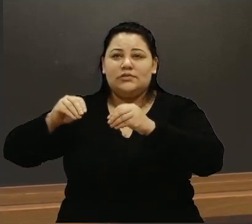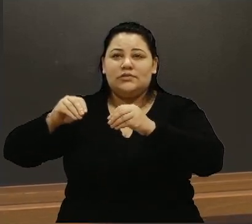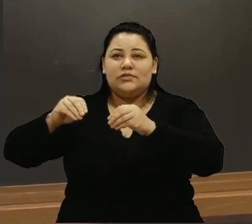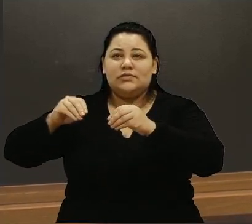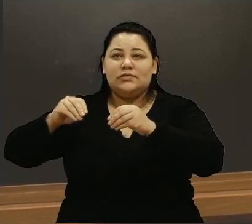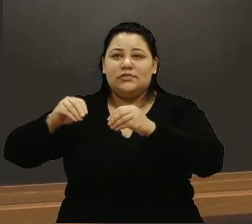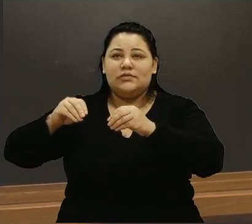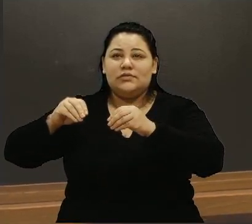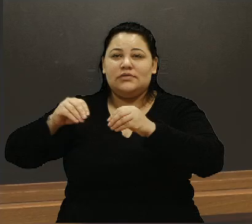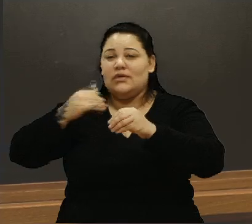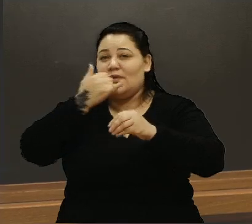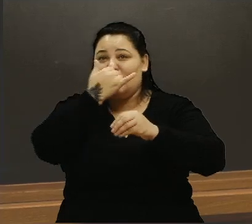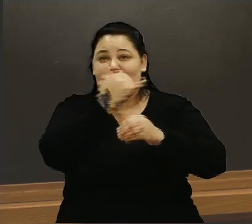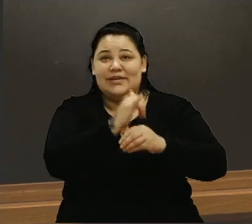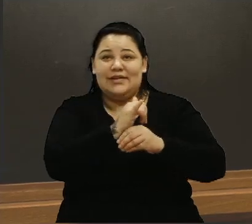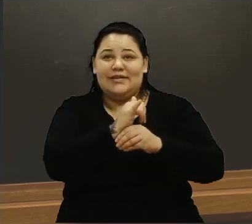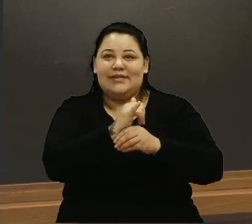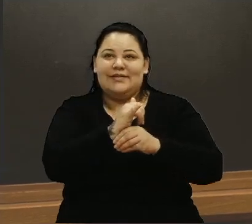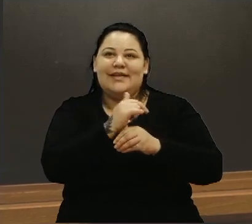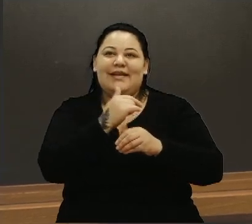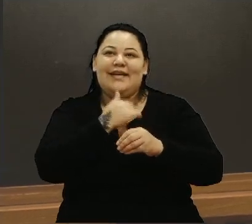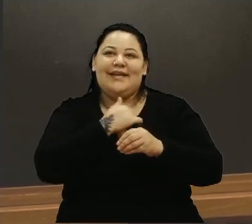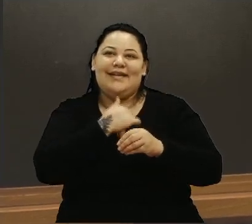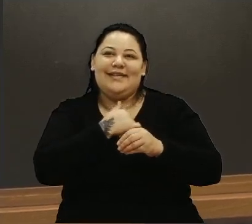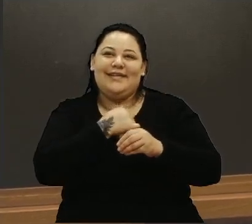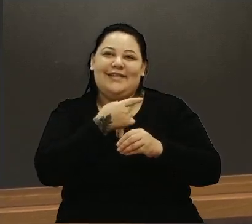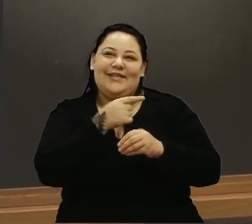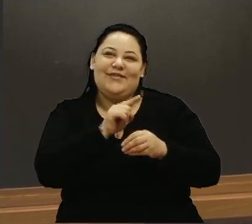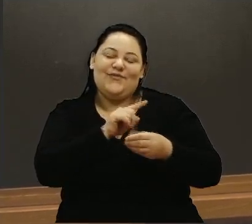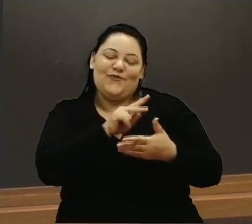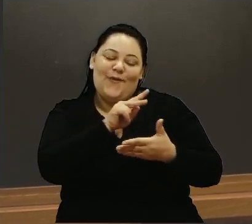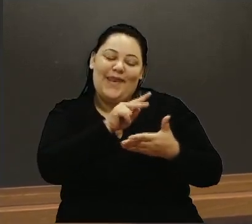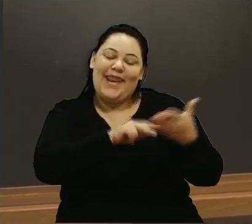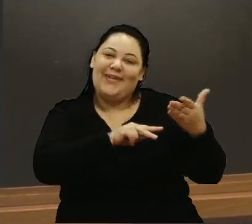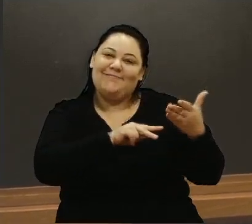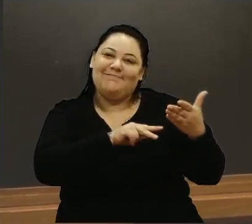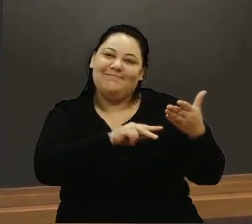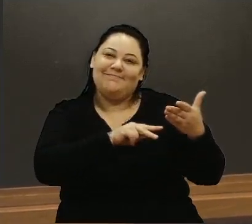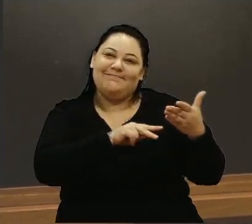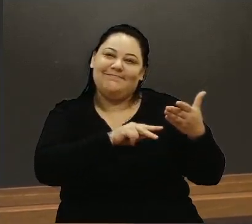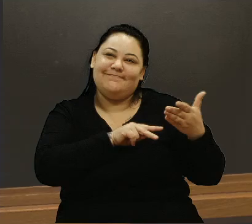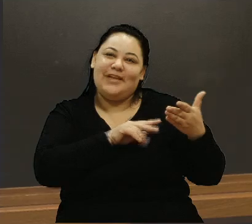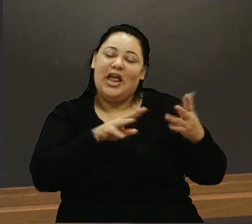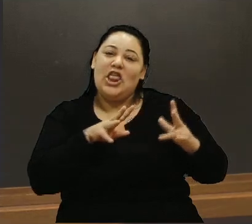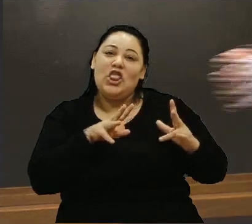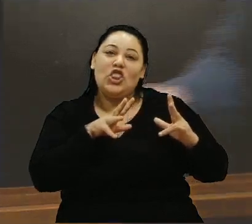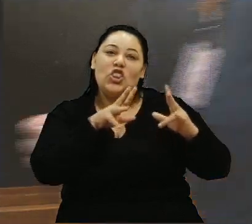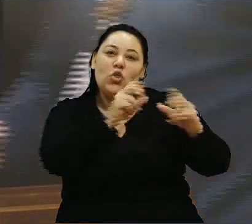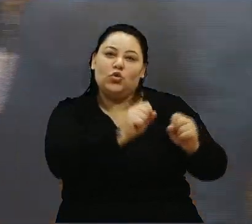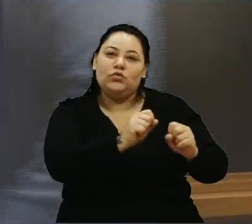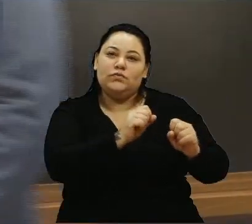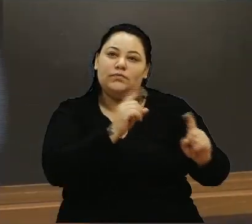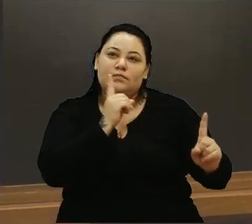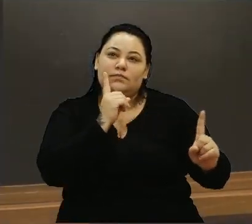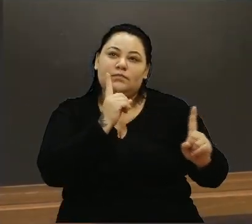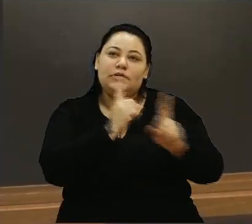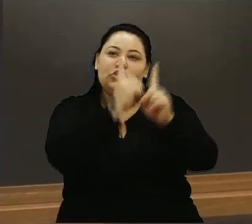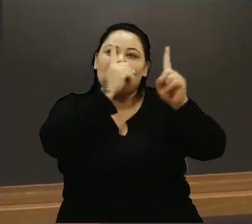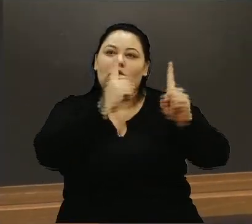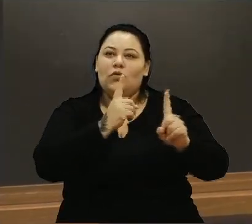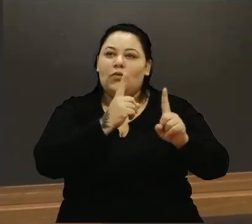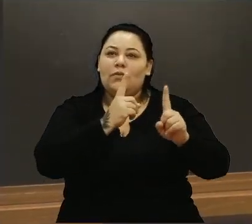O azar, presidente, é que eu sou tarado e vou ler as 1.855 páginas para descobrir a resposta.